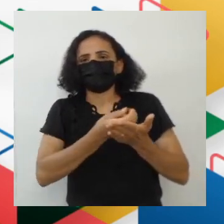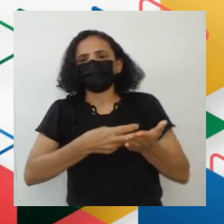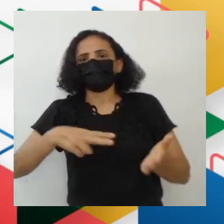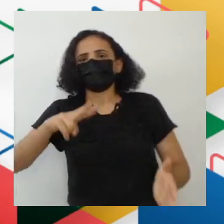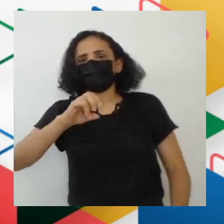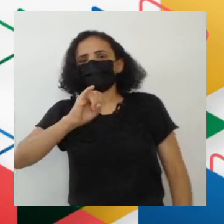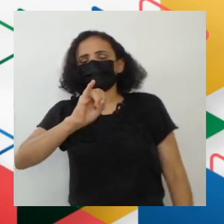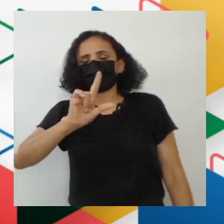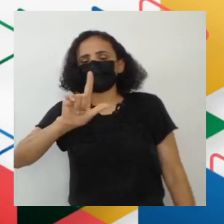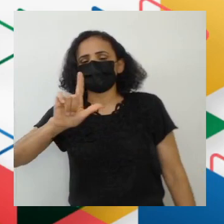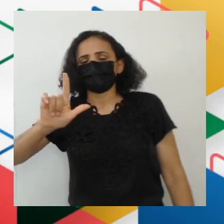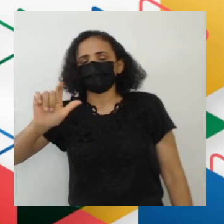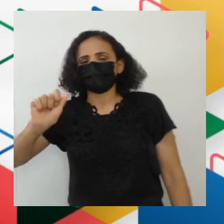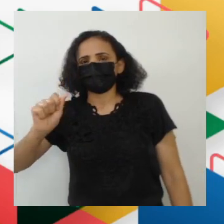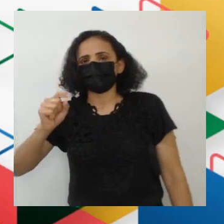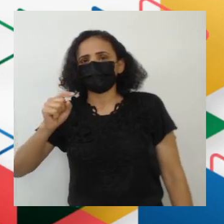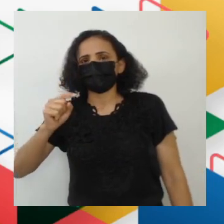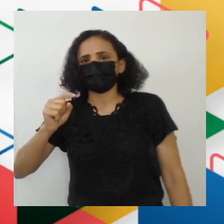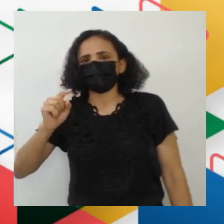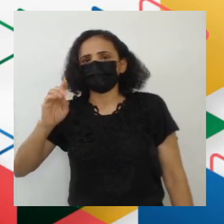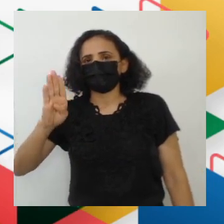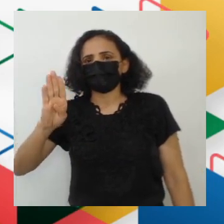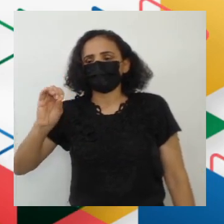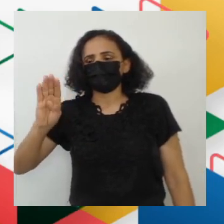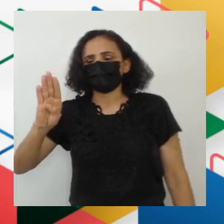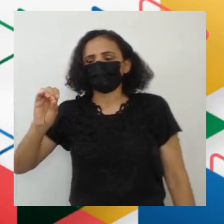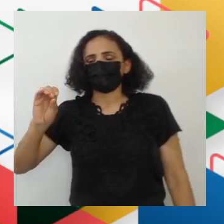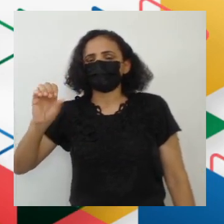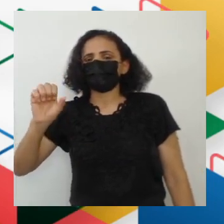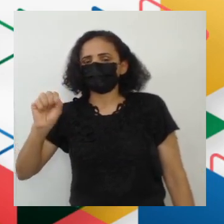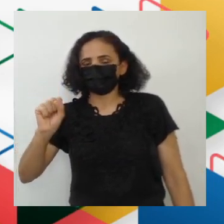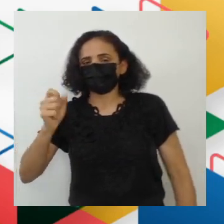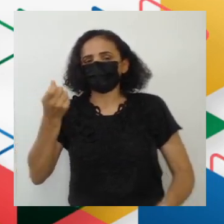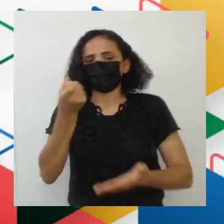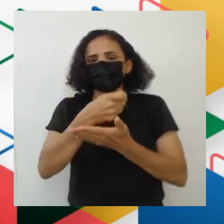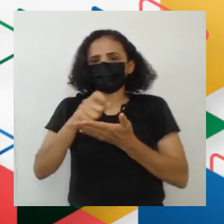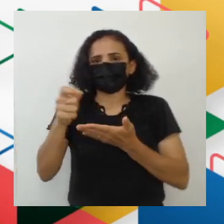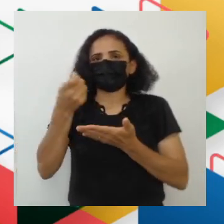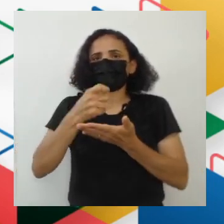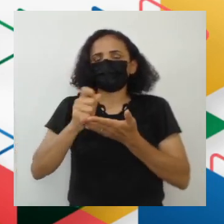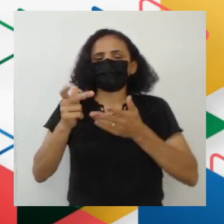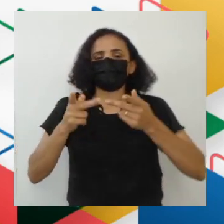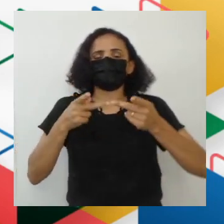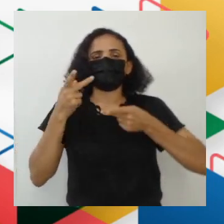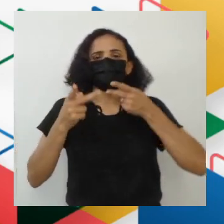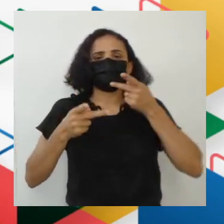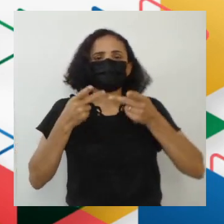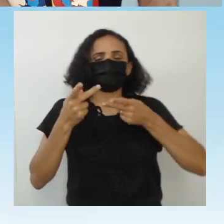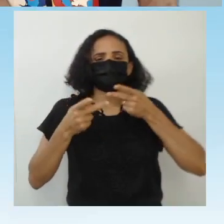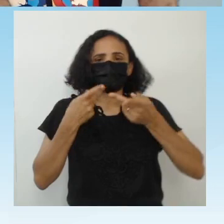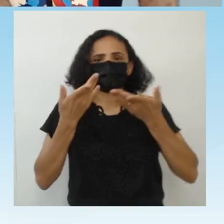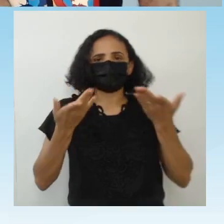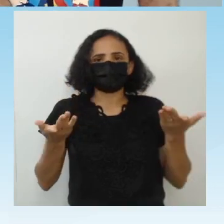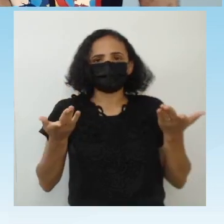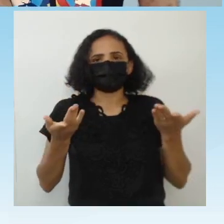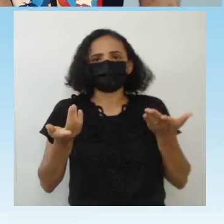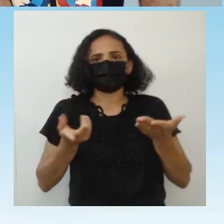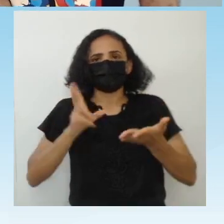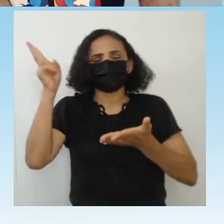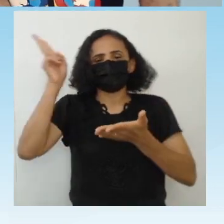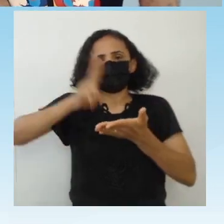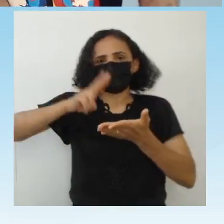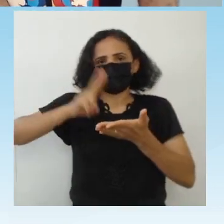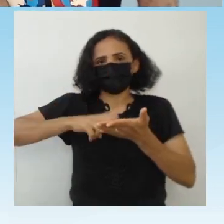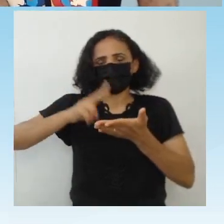Brasileiras. Então, é um texto poético feito para ser cantado. Tá bom? Então,